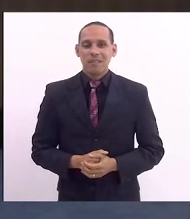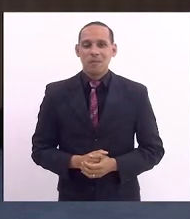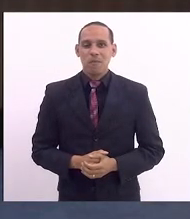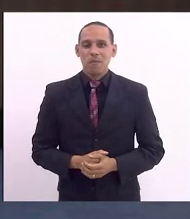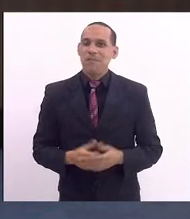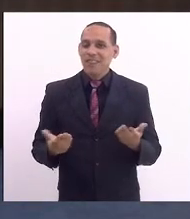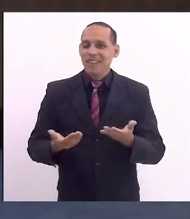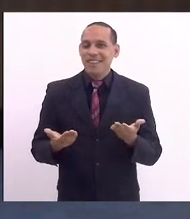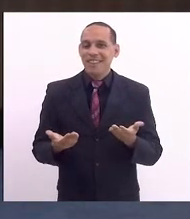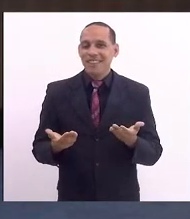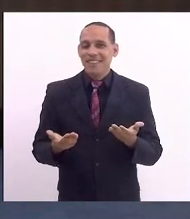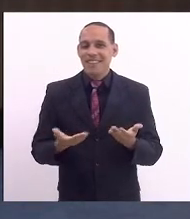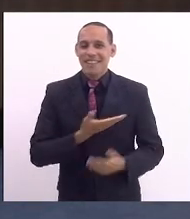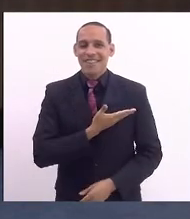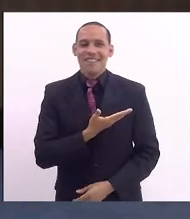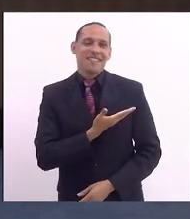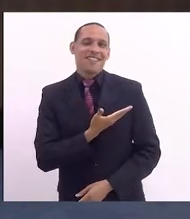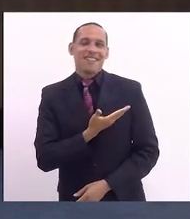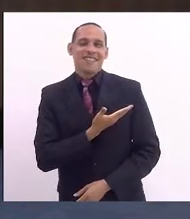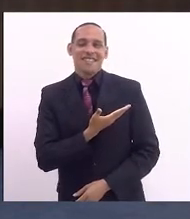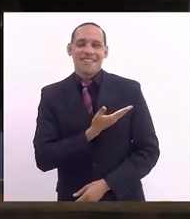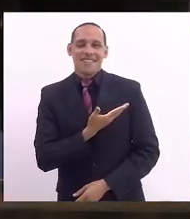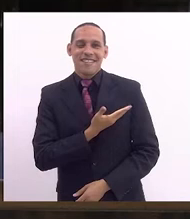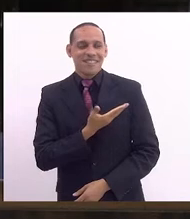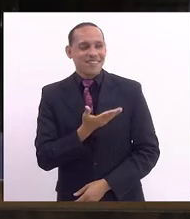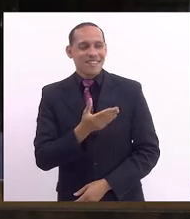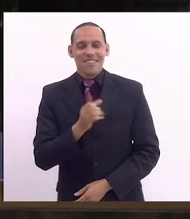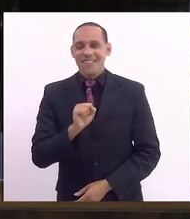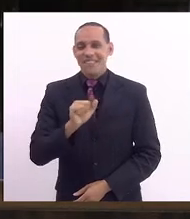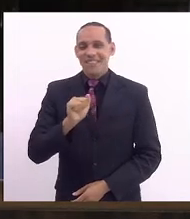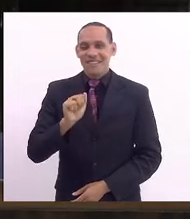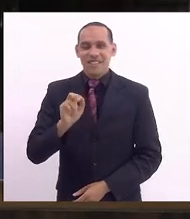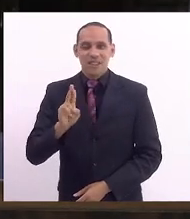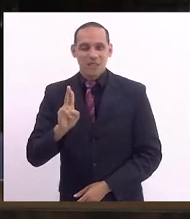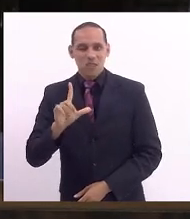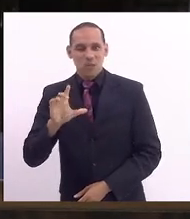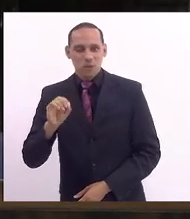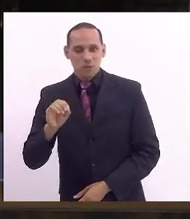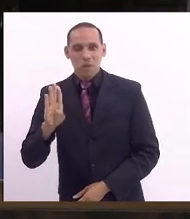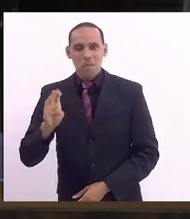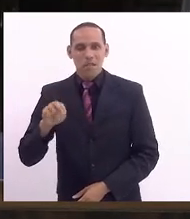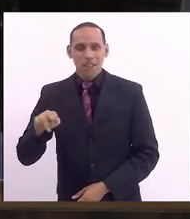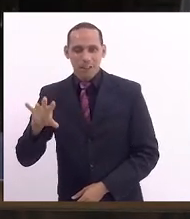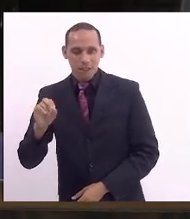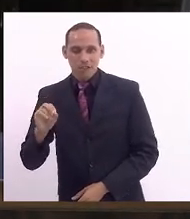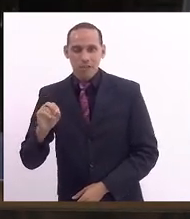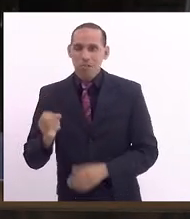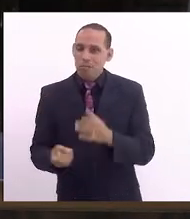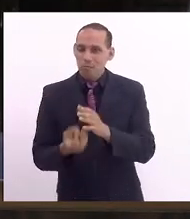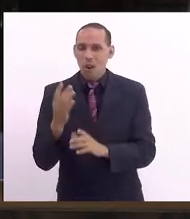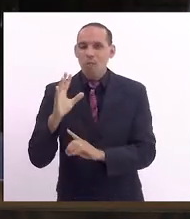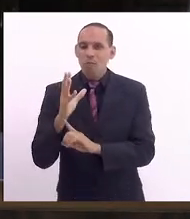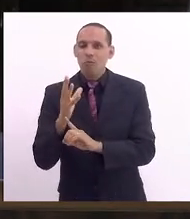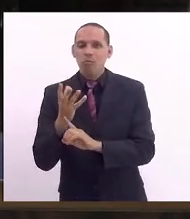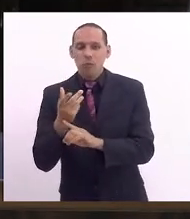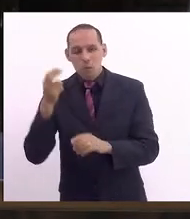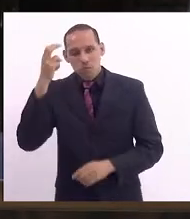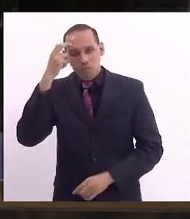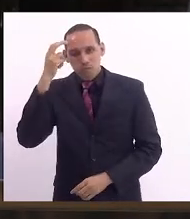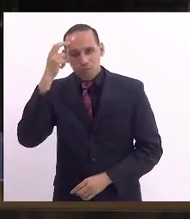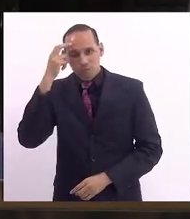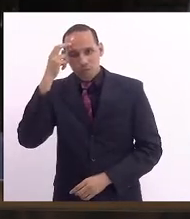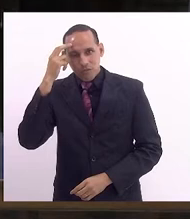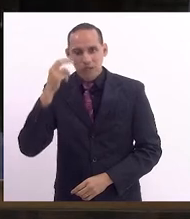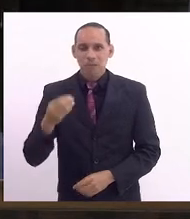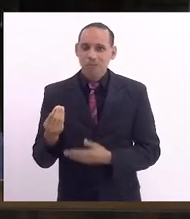Agora, meu querido amigo e camarada Saulo Benício, que é produtor cultural e entregador, lutador da luta